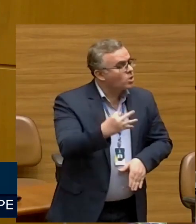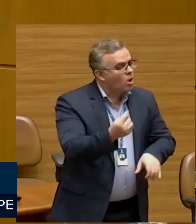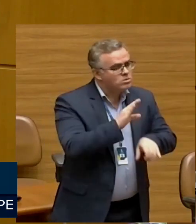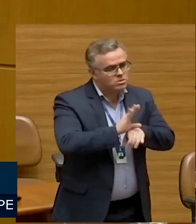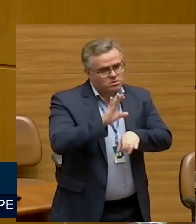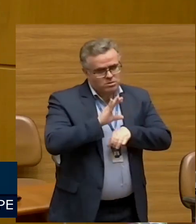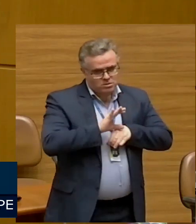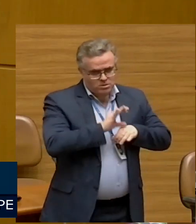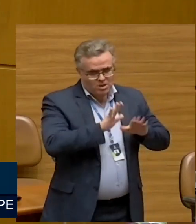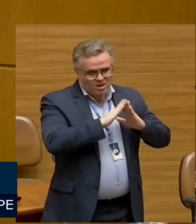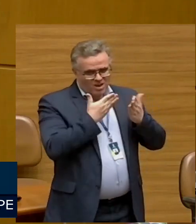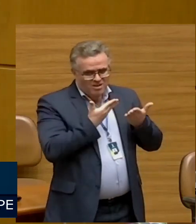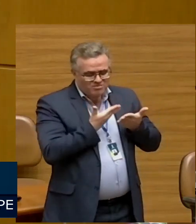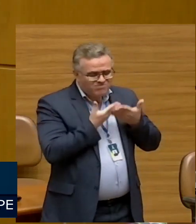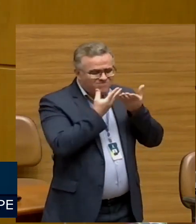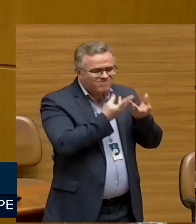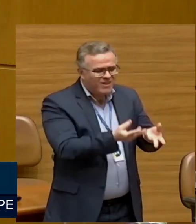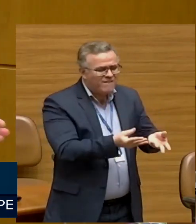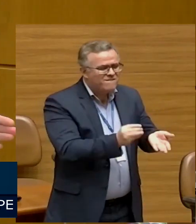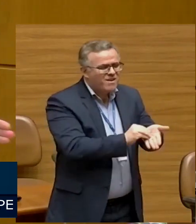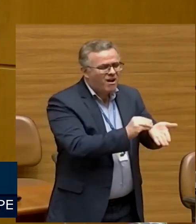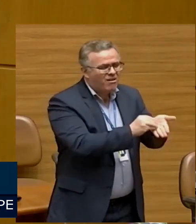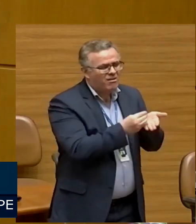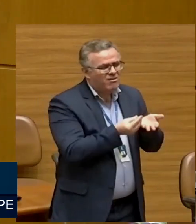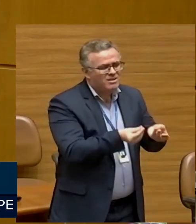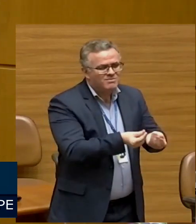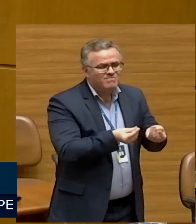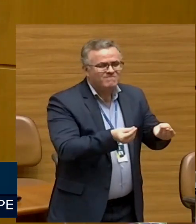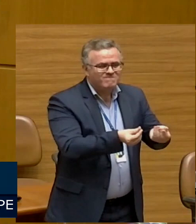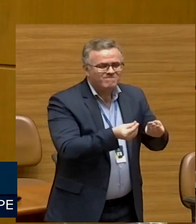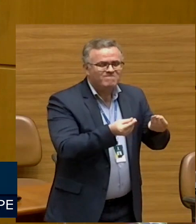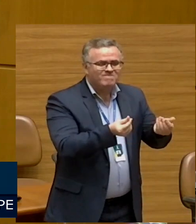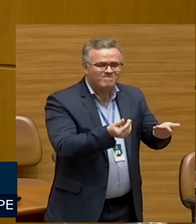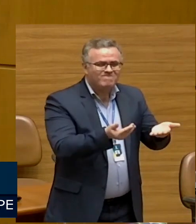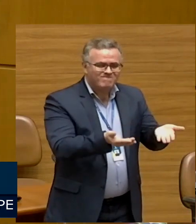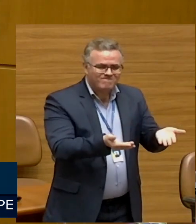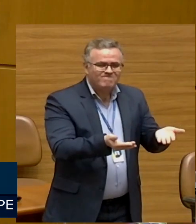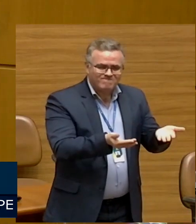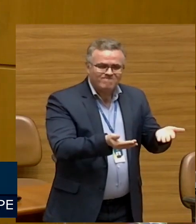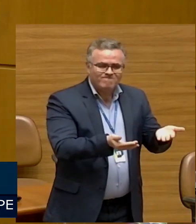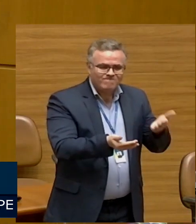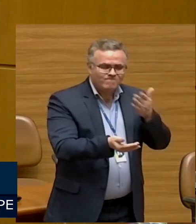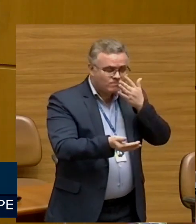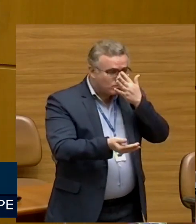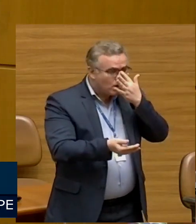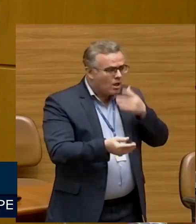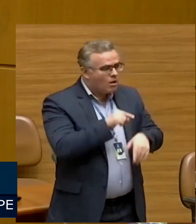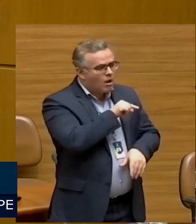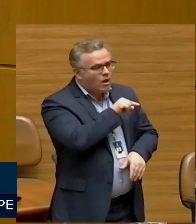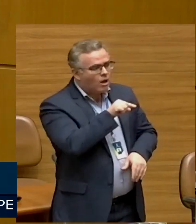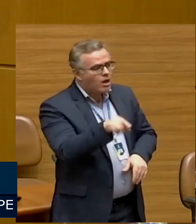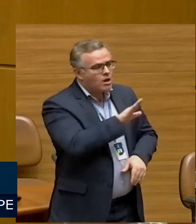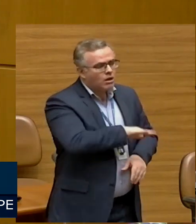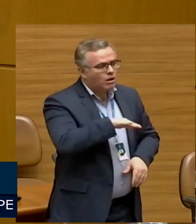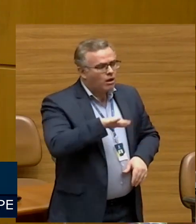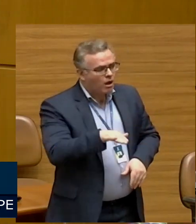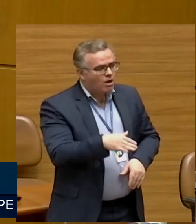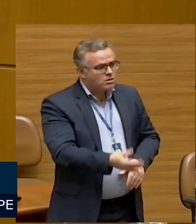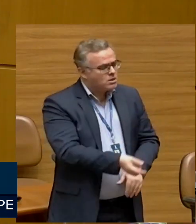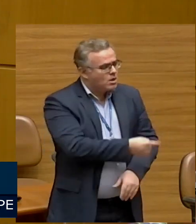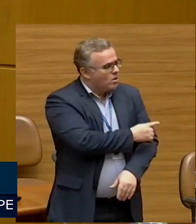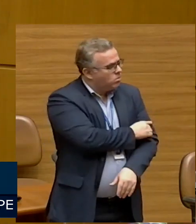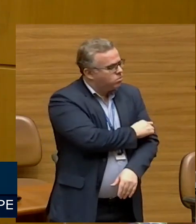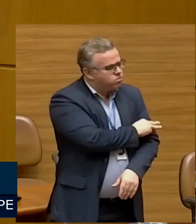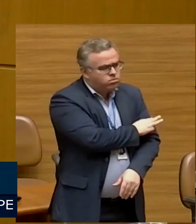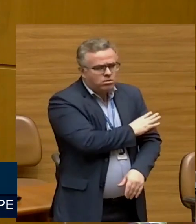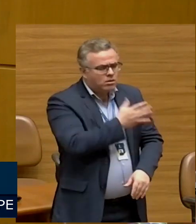tem visto de forma muito incipiente, agora, nessa última década, o conhecimento das crianças da primeira e segunda infância do